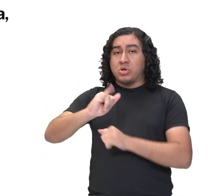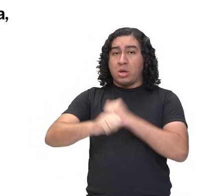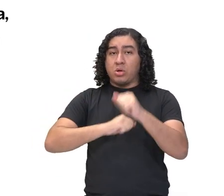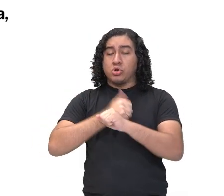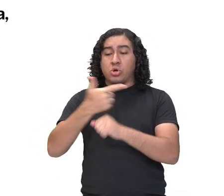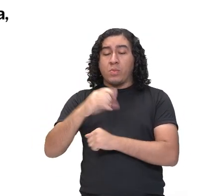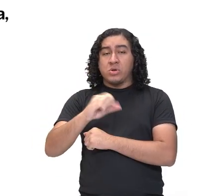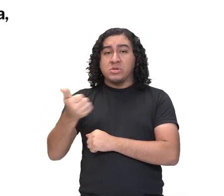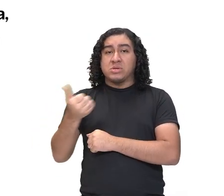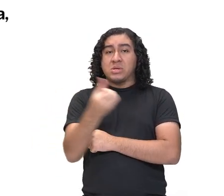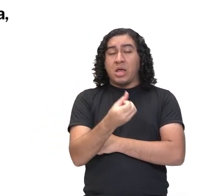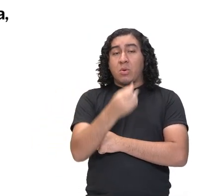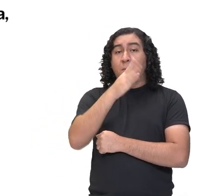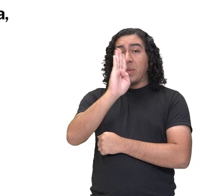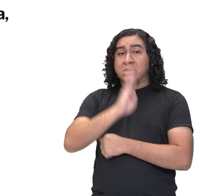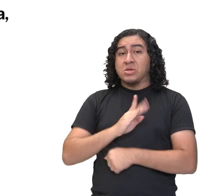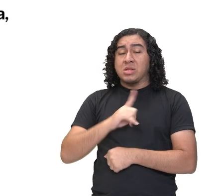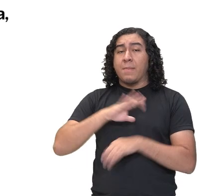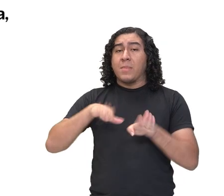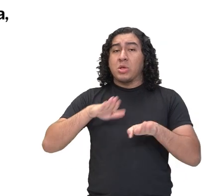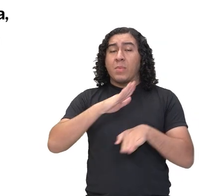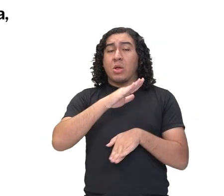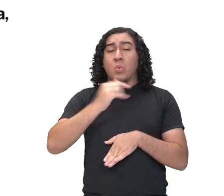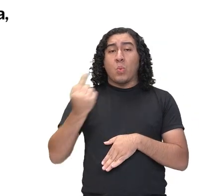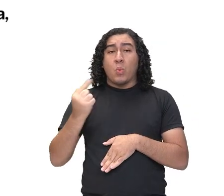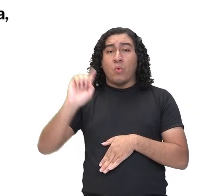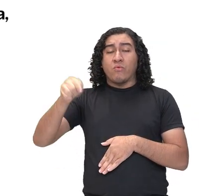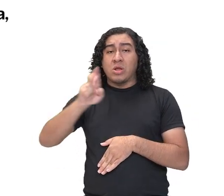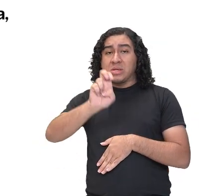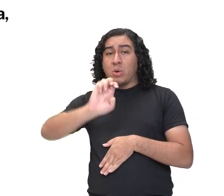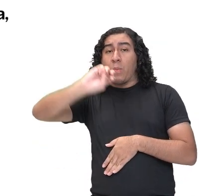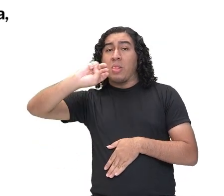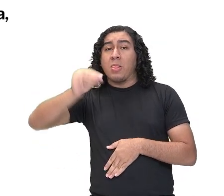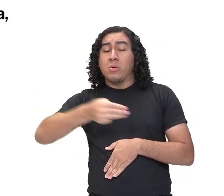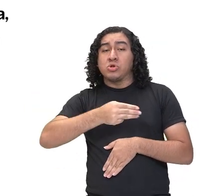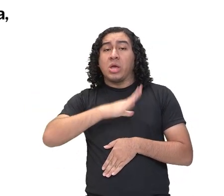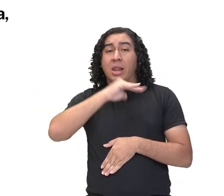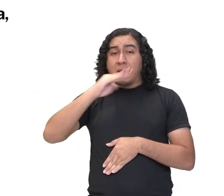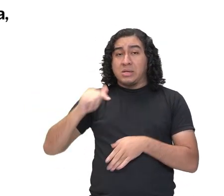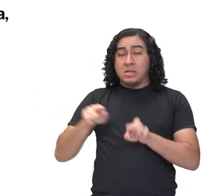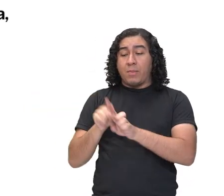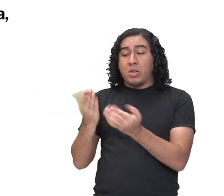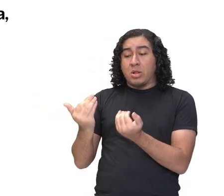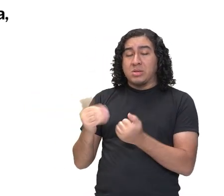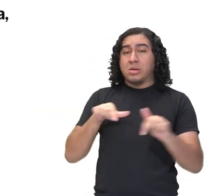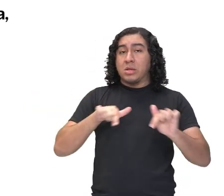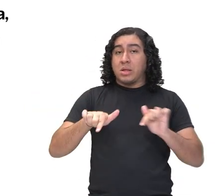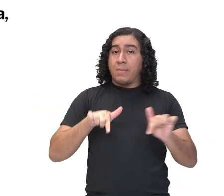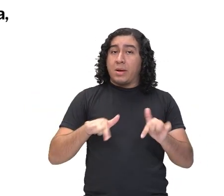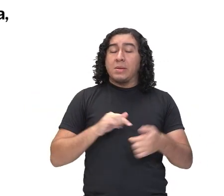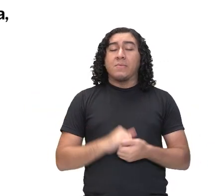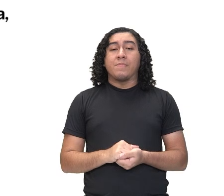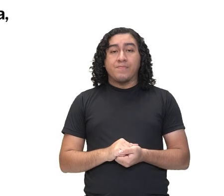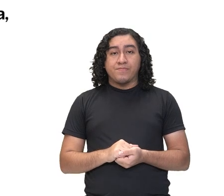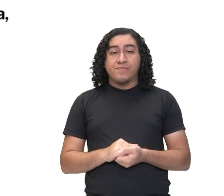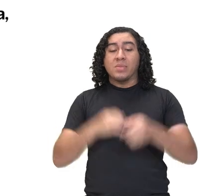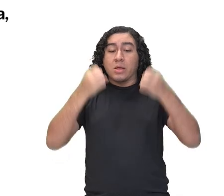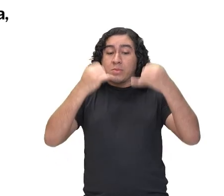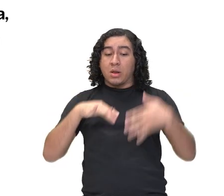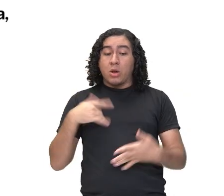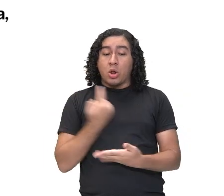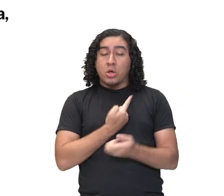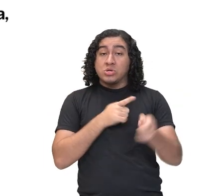tem cerca de 1,5 milhão de crianças e adolescentes em situação de trabalho infantil, o que mostra que nós estamos